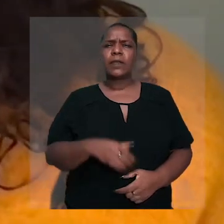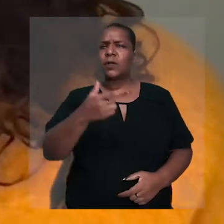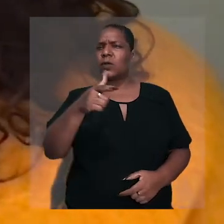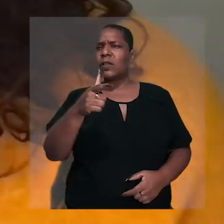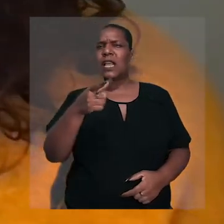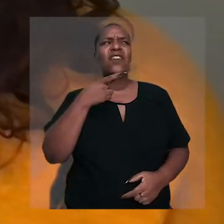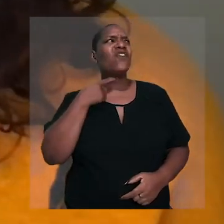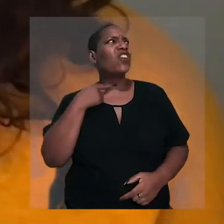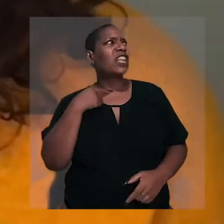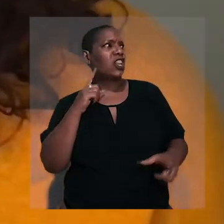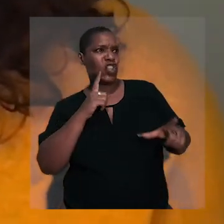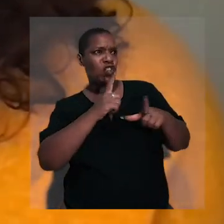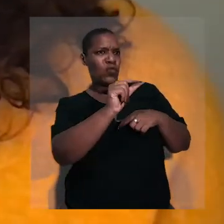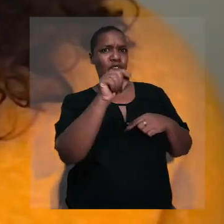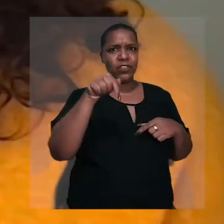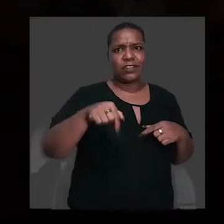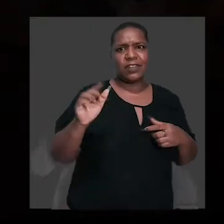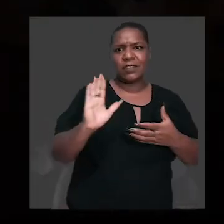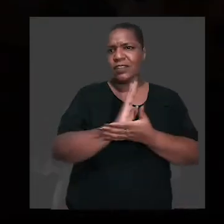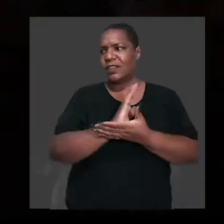Você não tem vontade de fugir daqui às vezes?